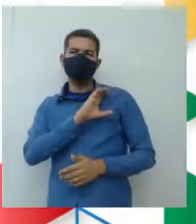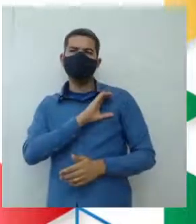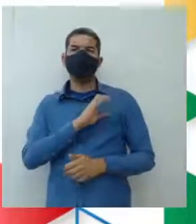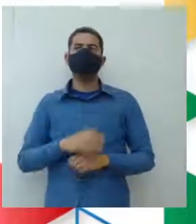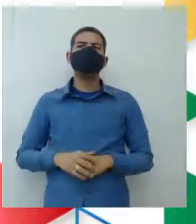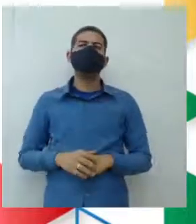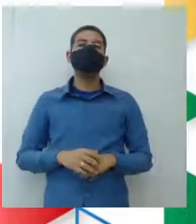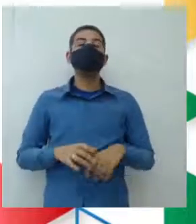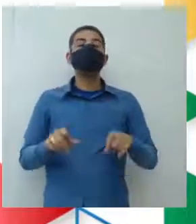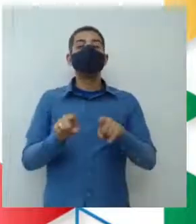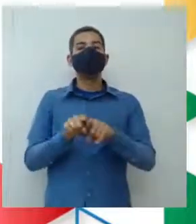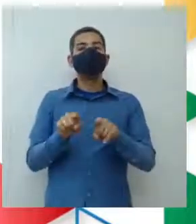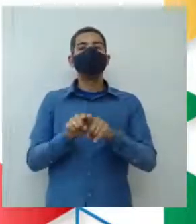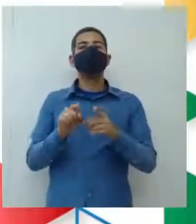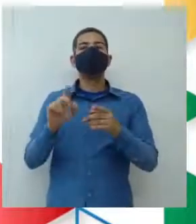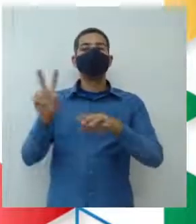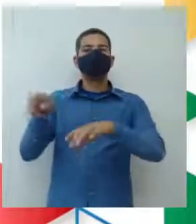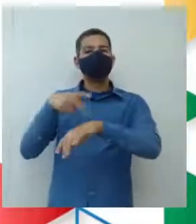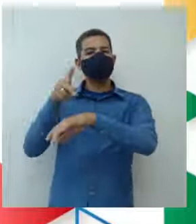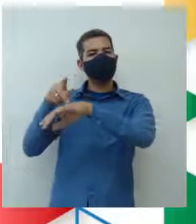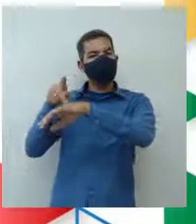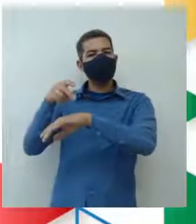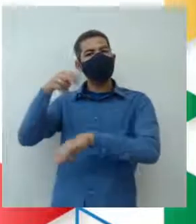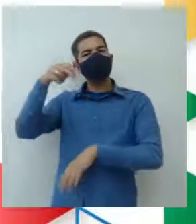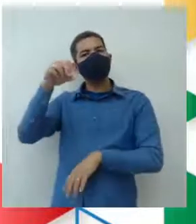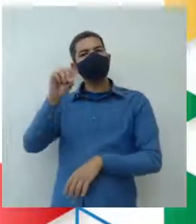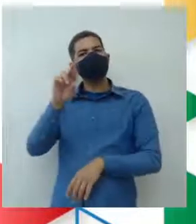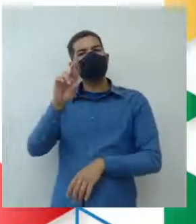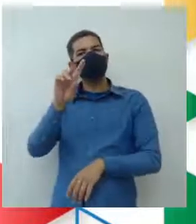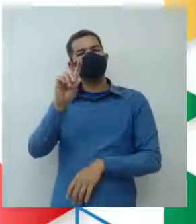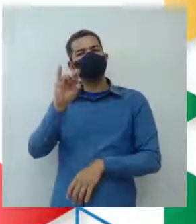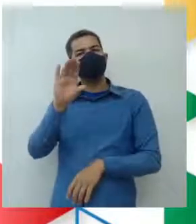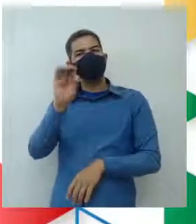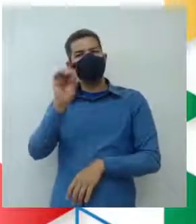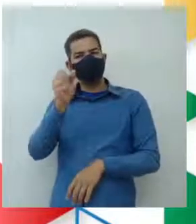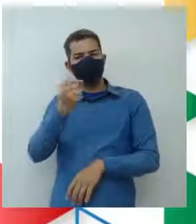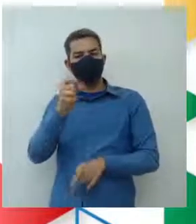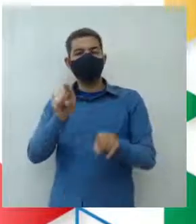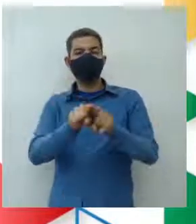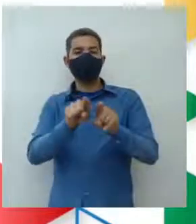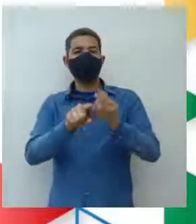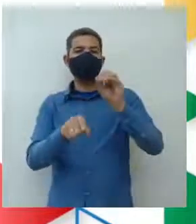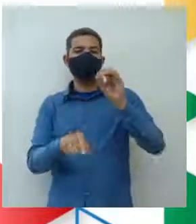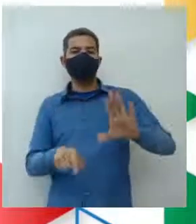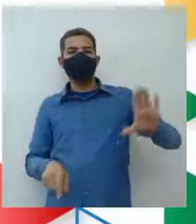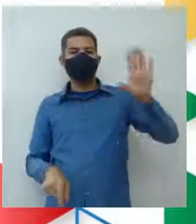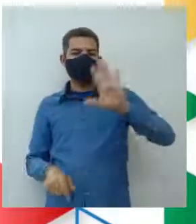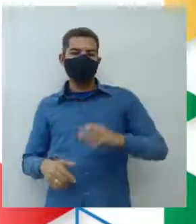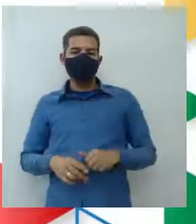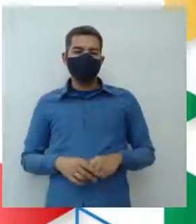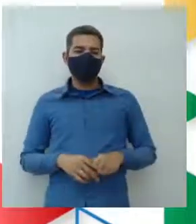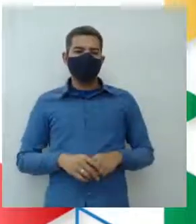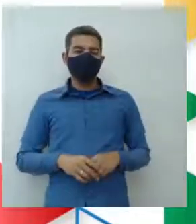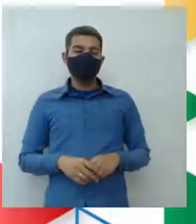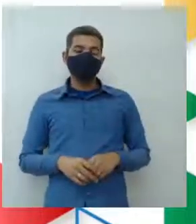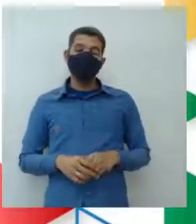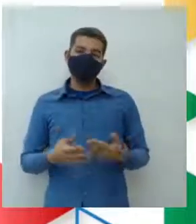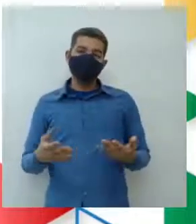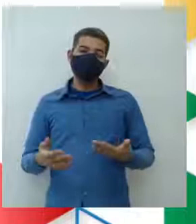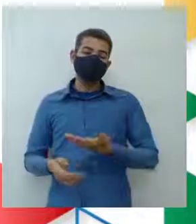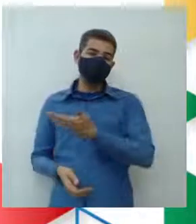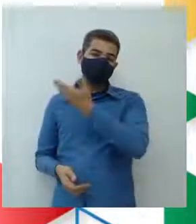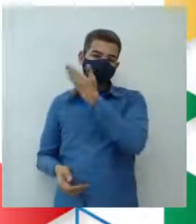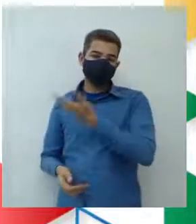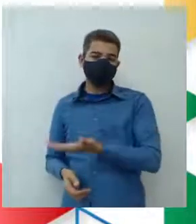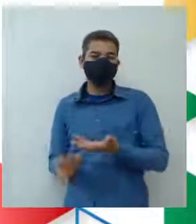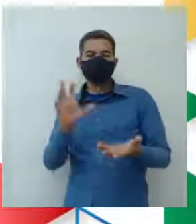os países nórdicos da região da Europa e a Oceania. Então, diante desses dados, a gente pode